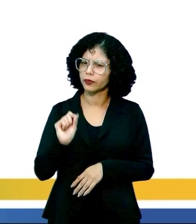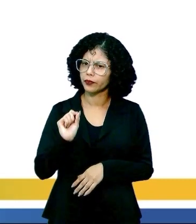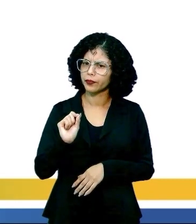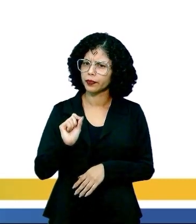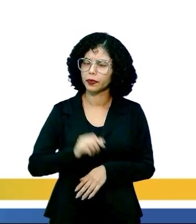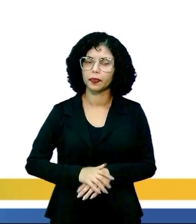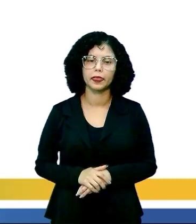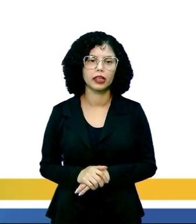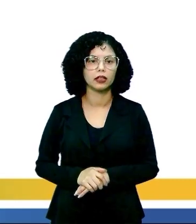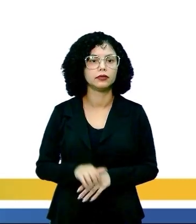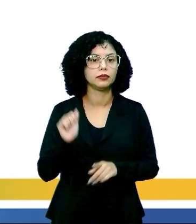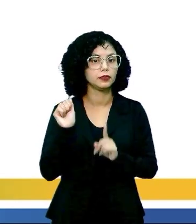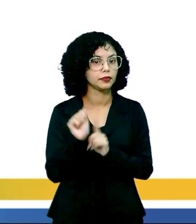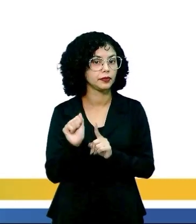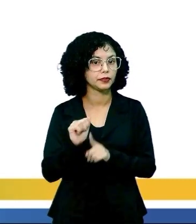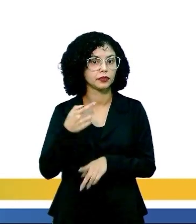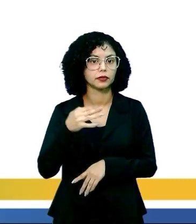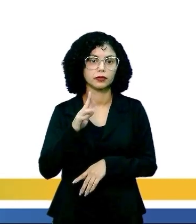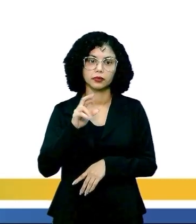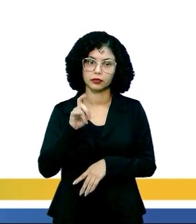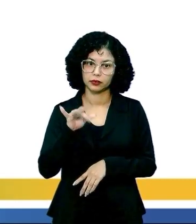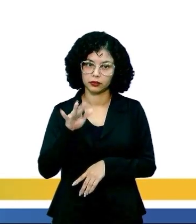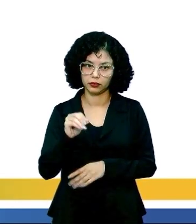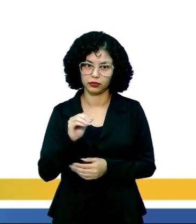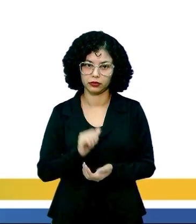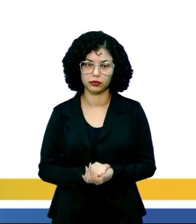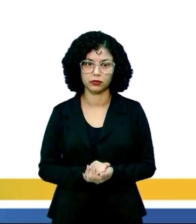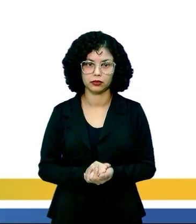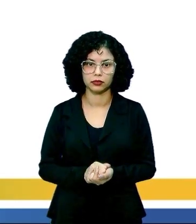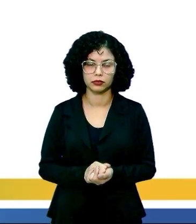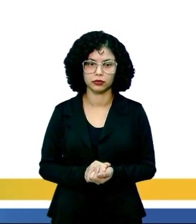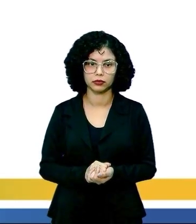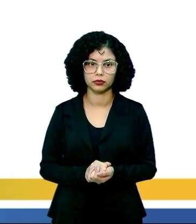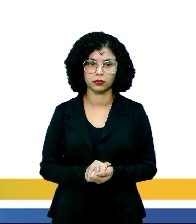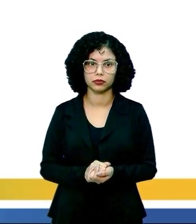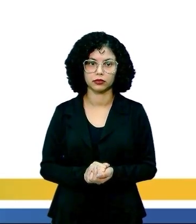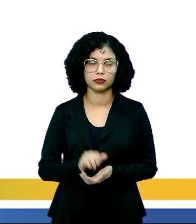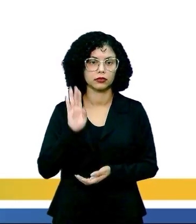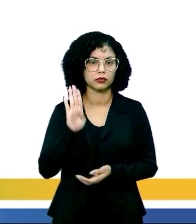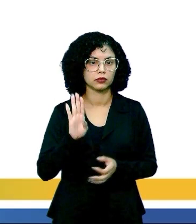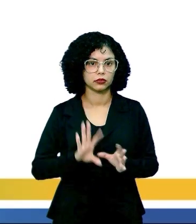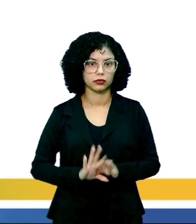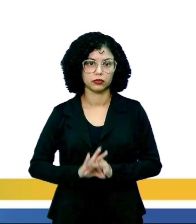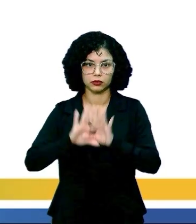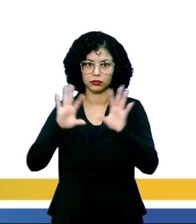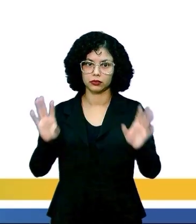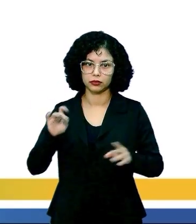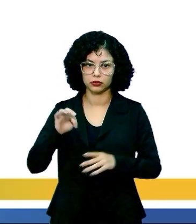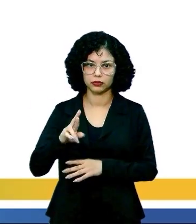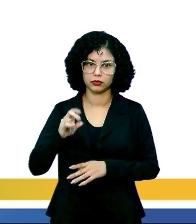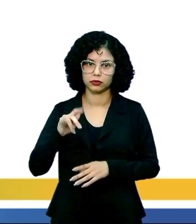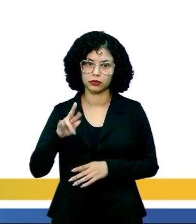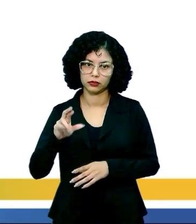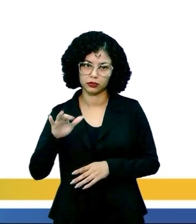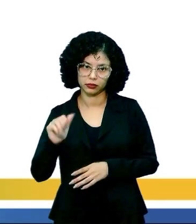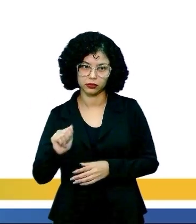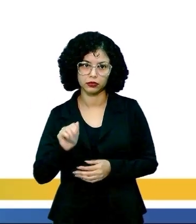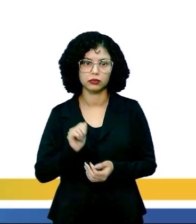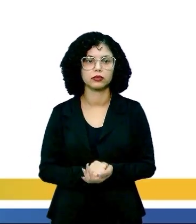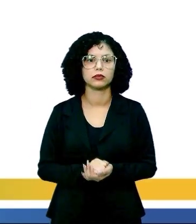analisada são: letra A, paternalismo e filantropia; B, liberalismo